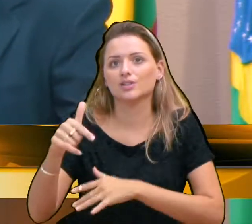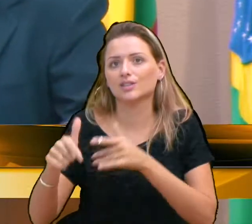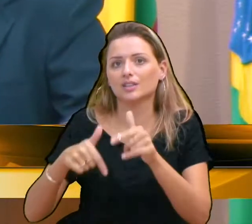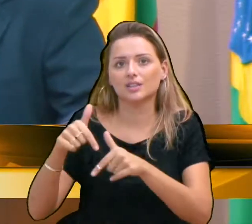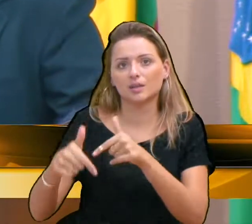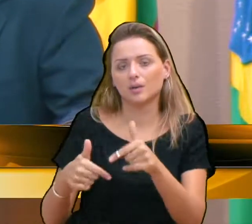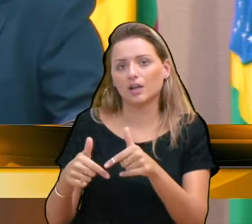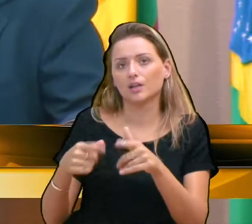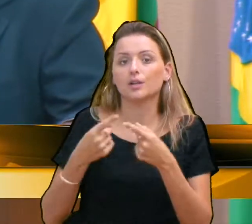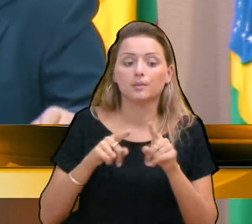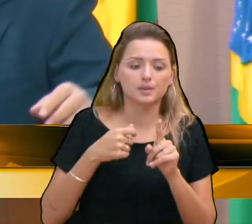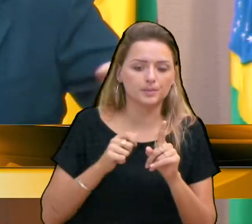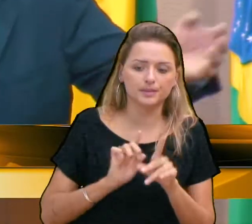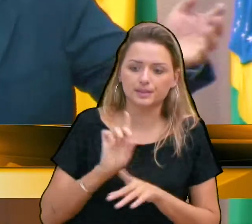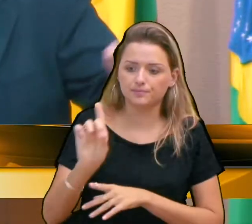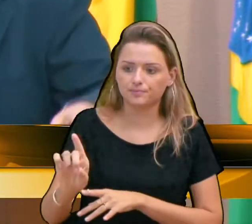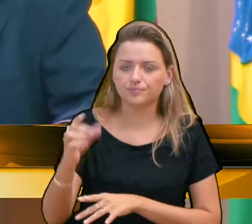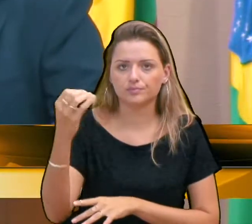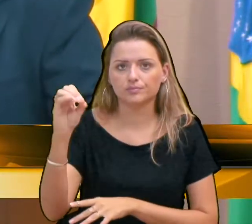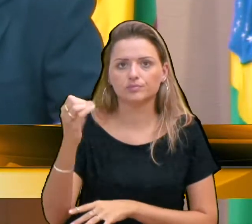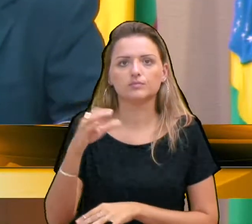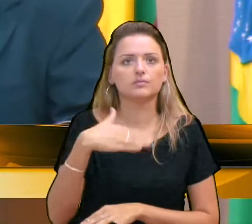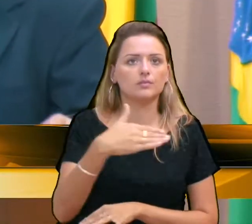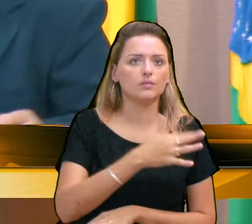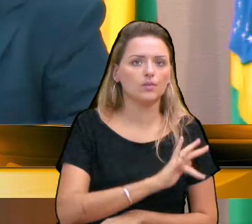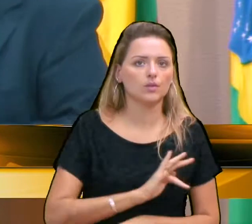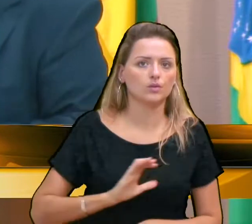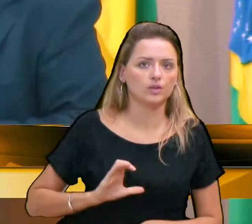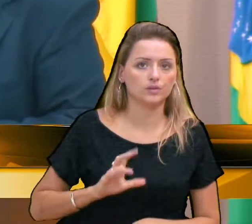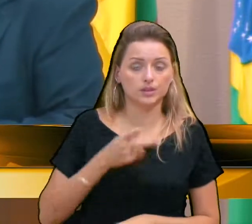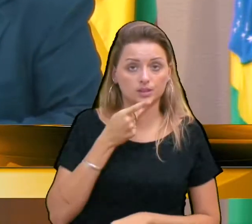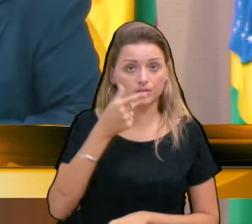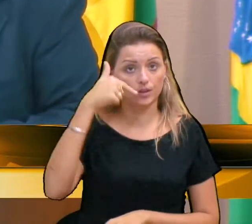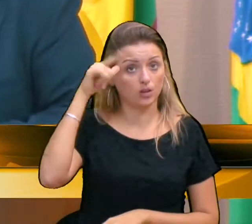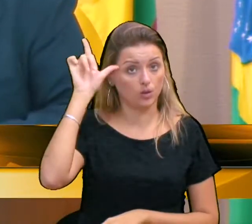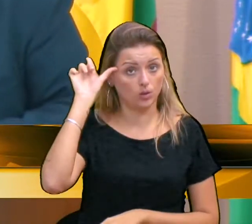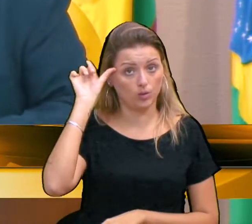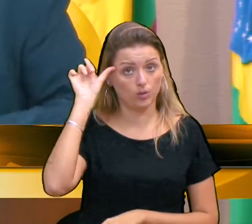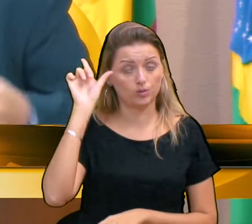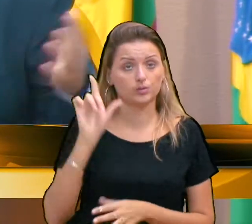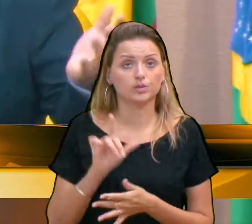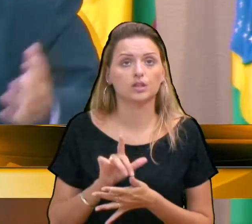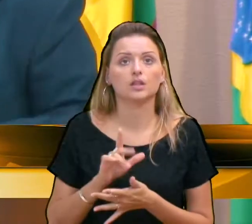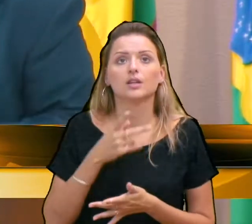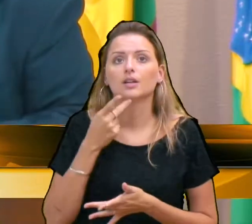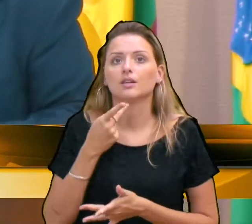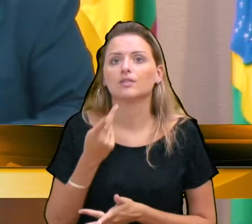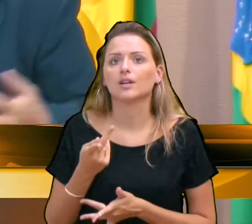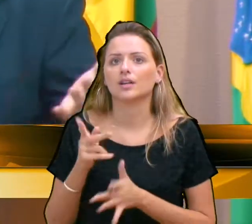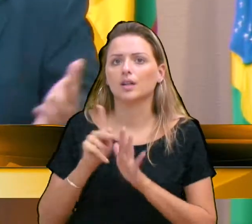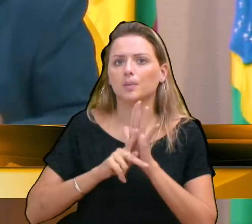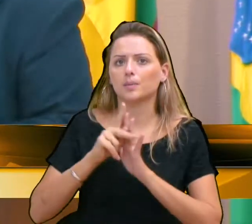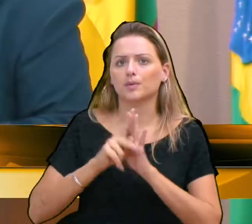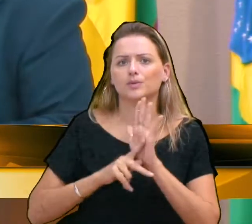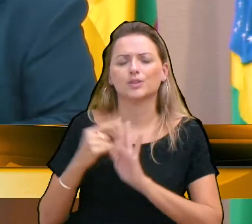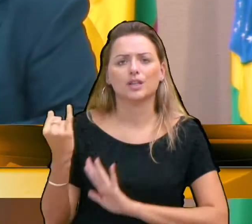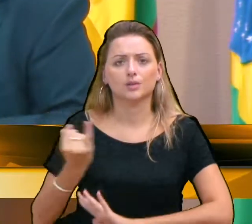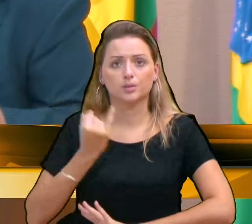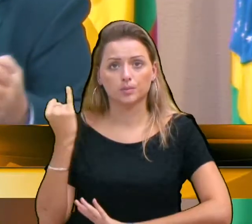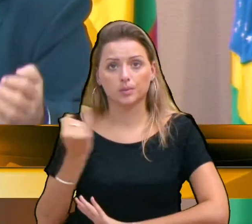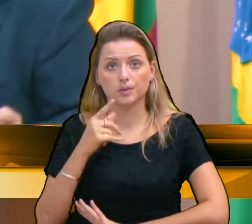Então, aí, isso aí, quando o vereador Cassina faz aqui ontem, se fala daquele projeto importante